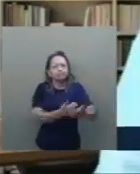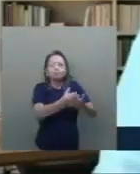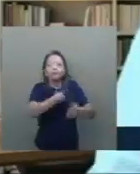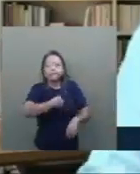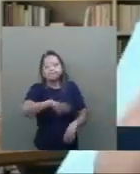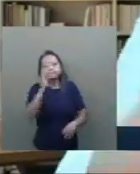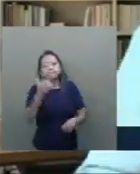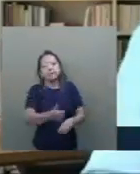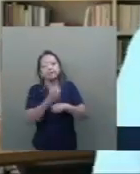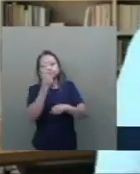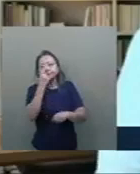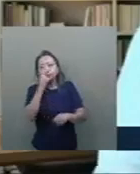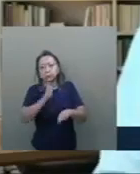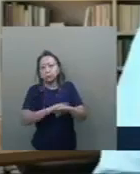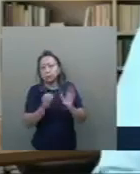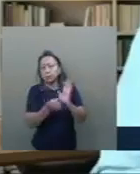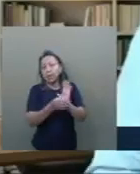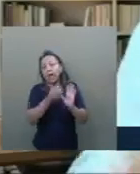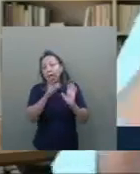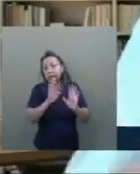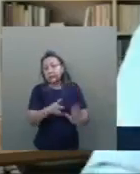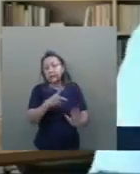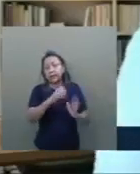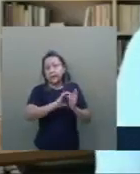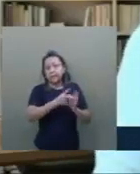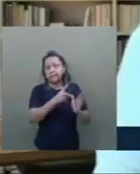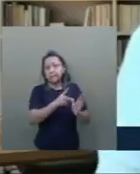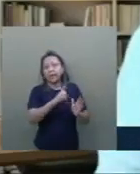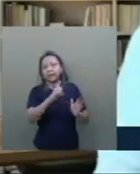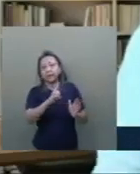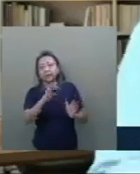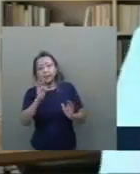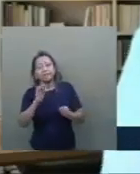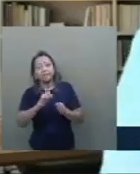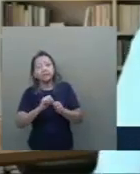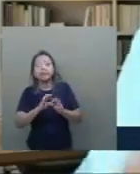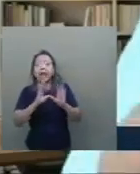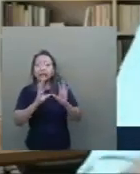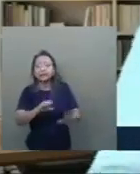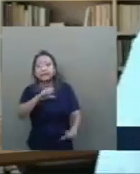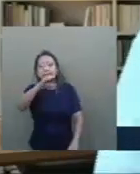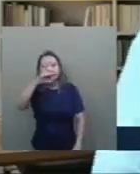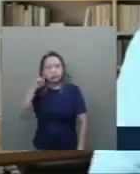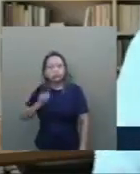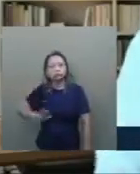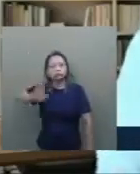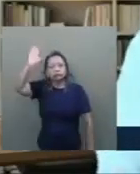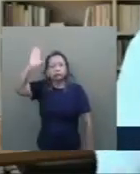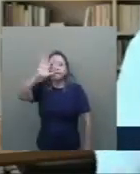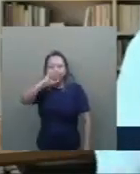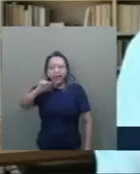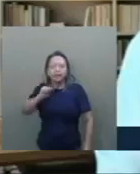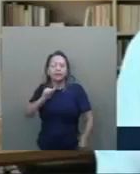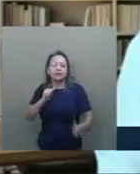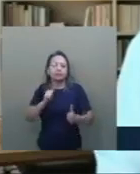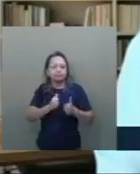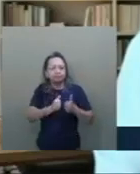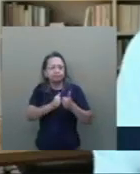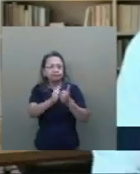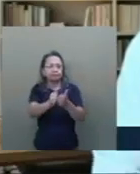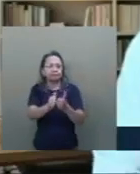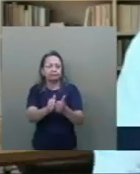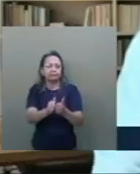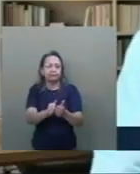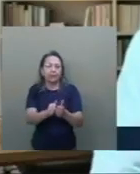posições. E assim o PDT fez, e assim o Ciro Gomes declarou que vai seguir a orientação do seu